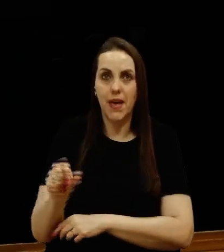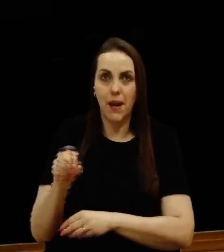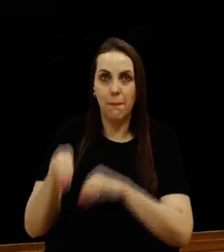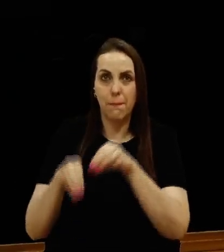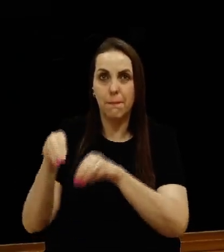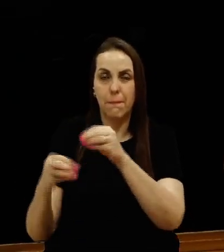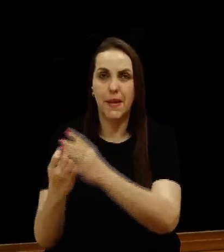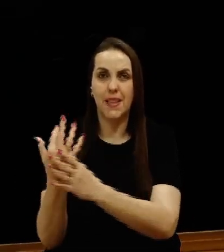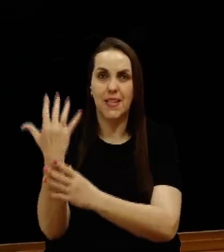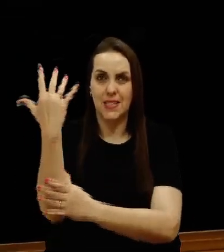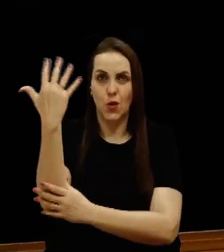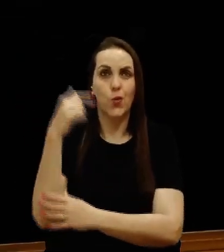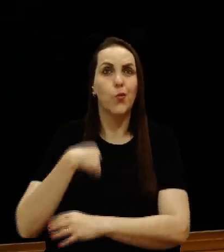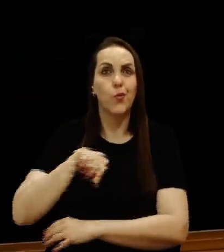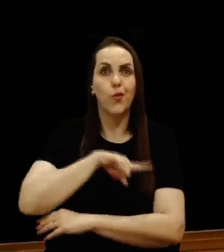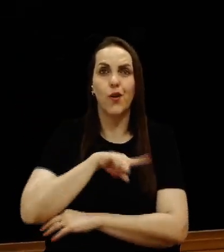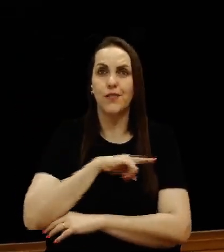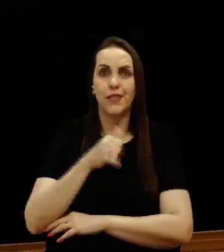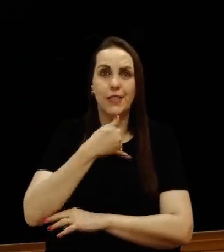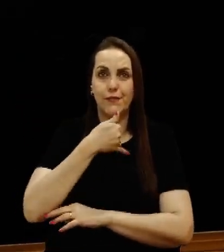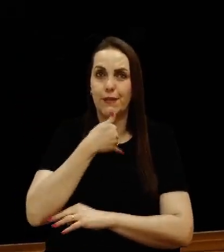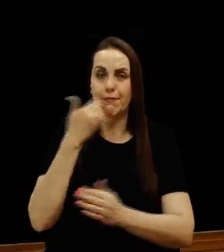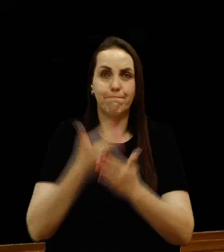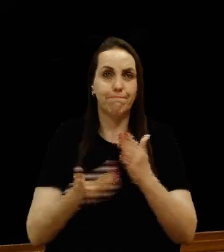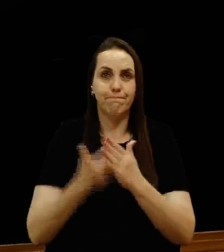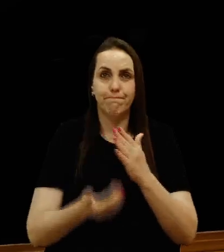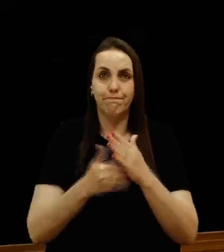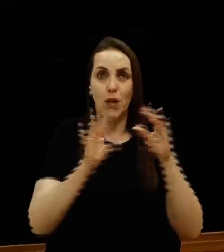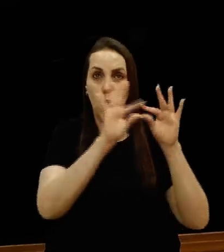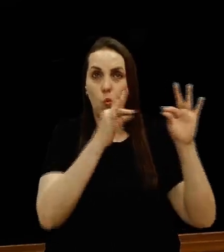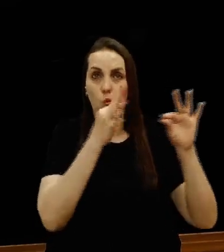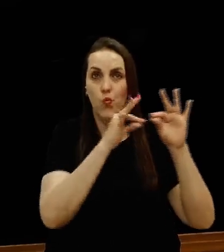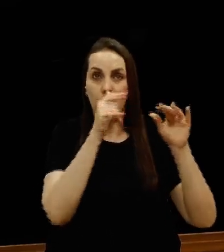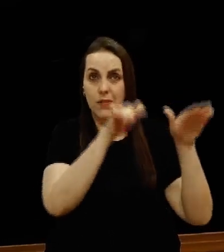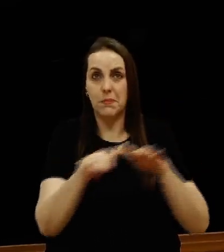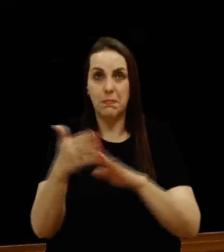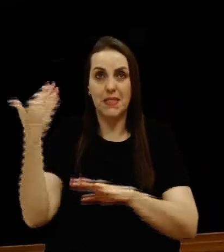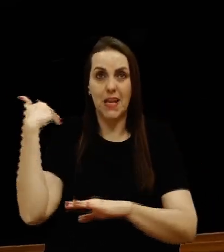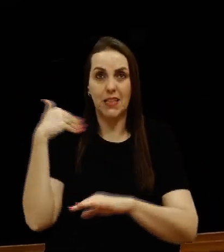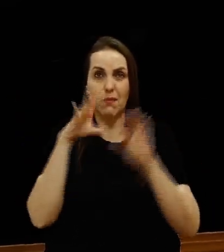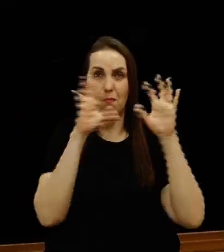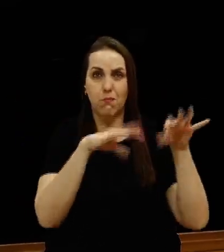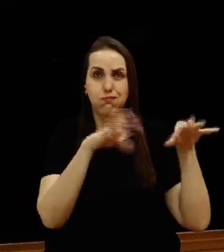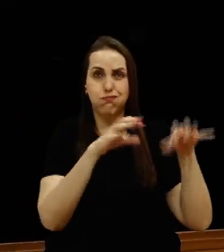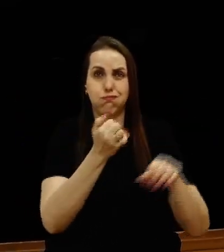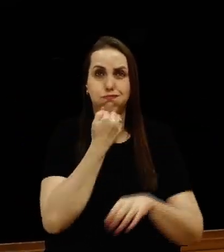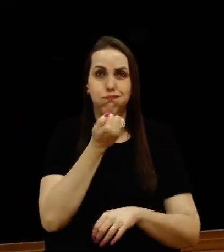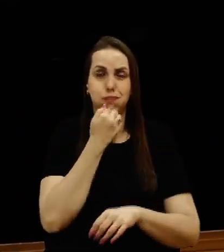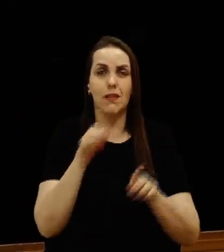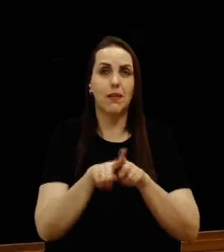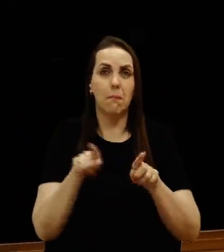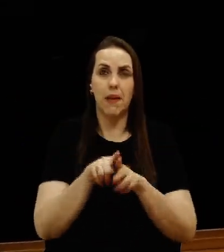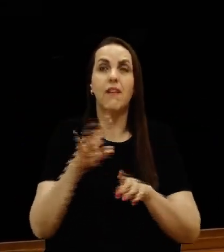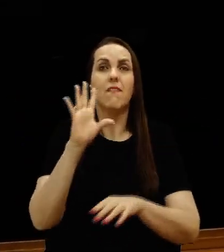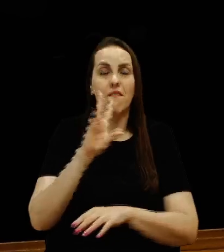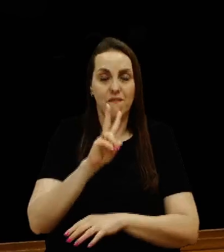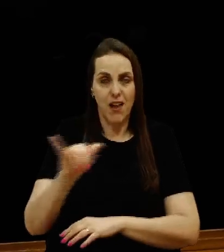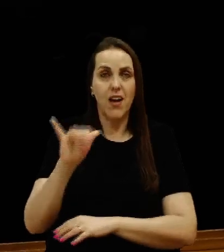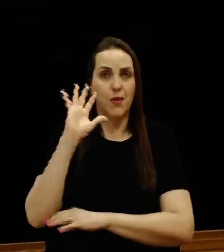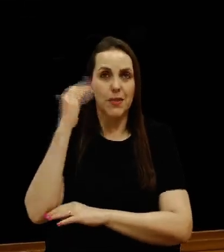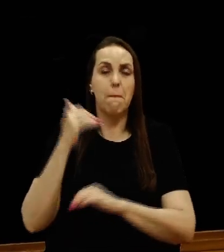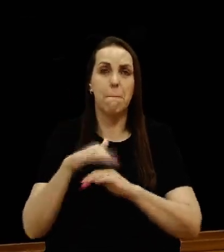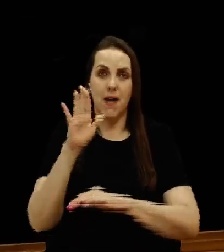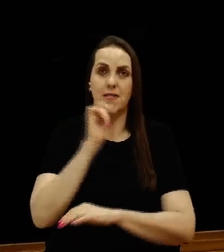perdemos 30%, 40% das plantações de uva na semana passada já, e tendemos a ter uma perda maior agora. Então, nossa bancada é assim,